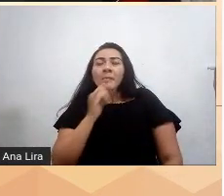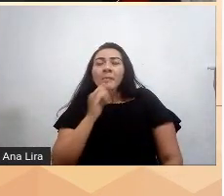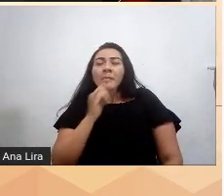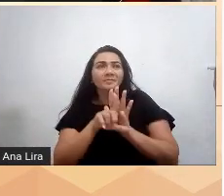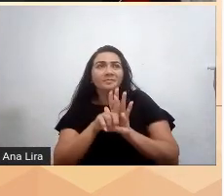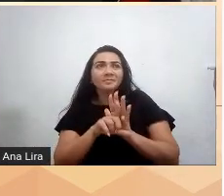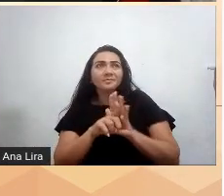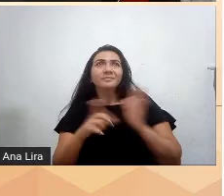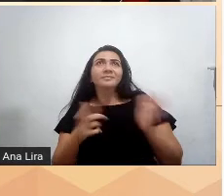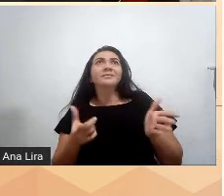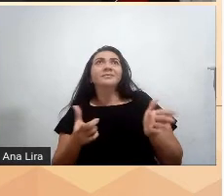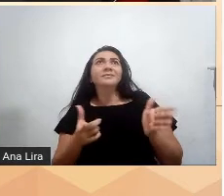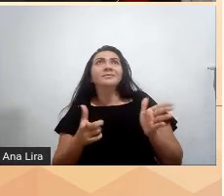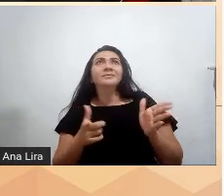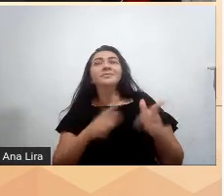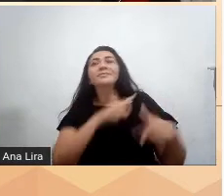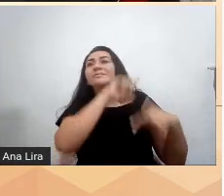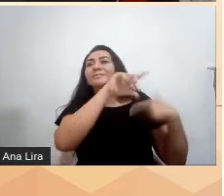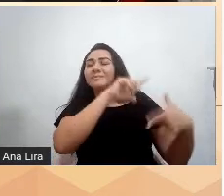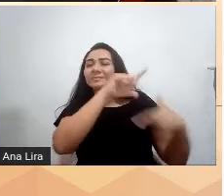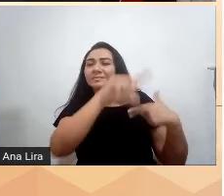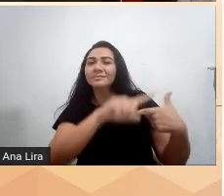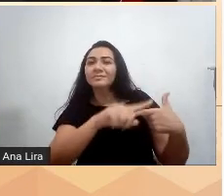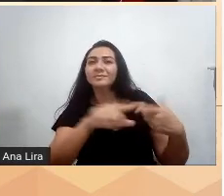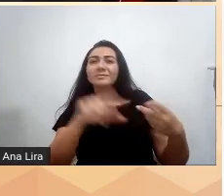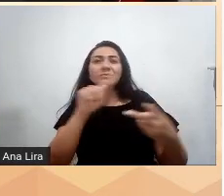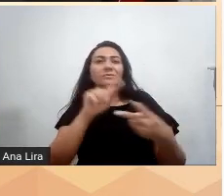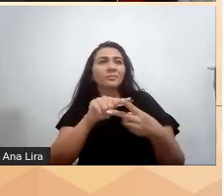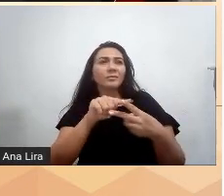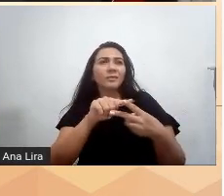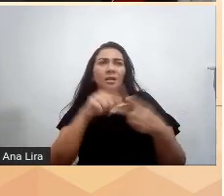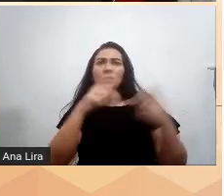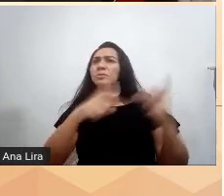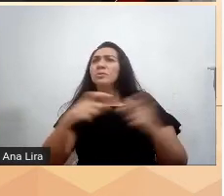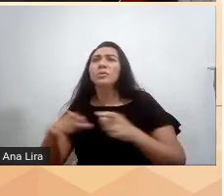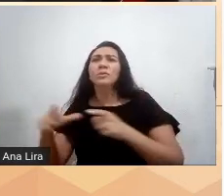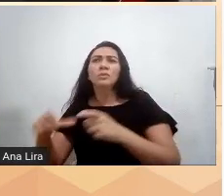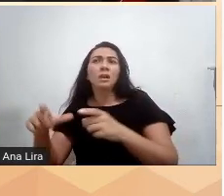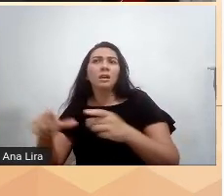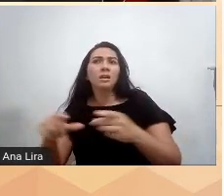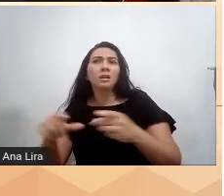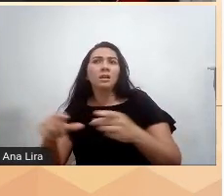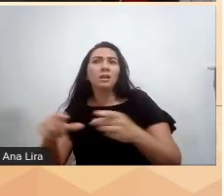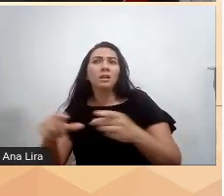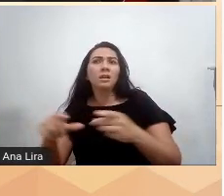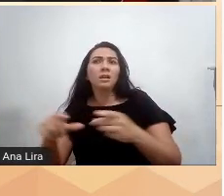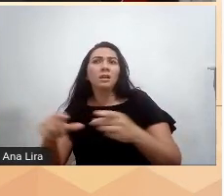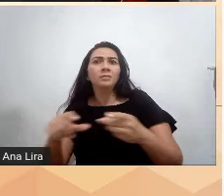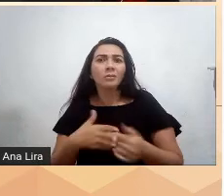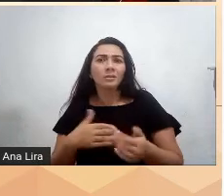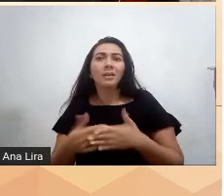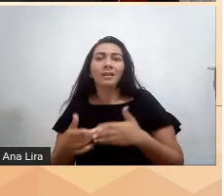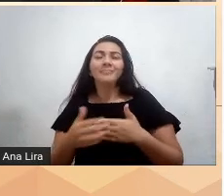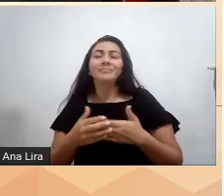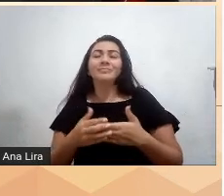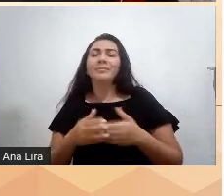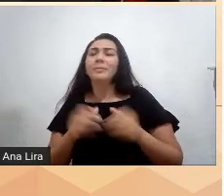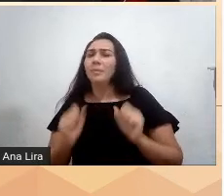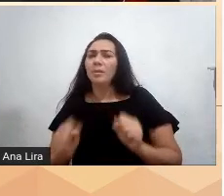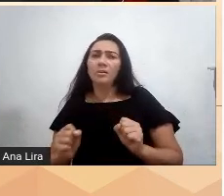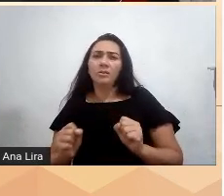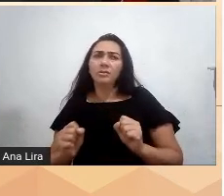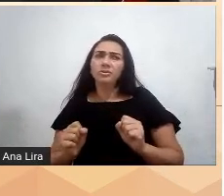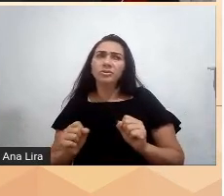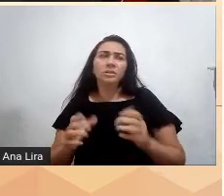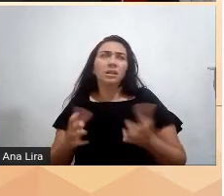ela nos 3 âmbitos, municipal, estadual ou federal, ou em qualquer outro edital. Né? Então, a gente também